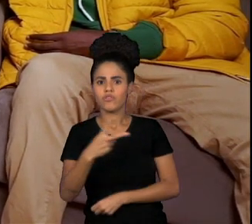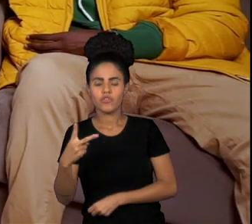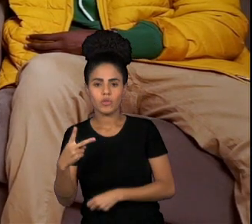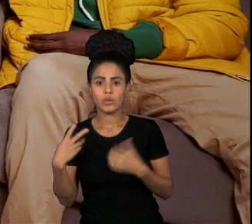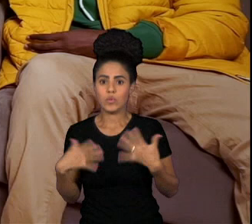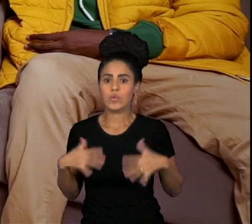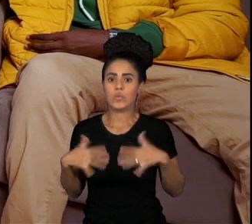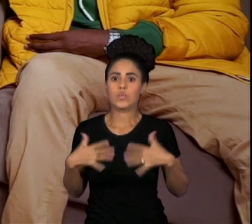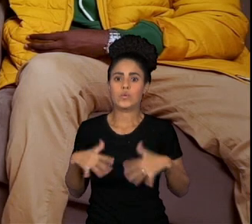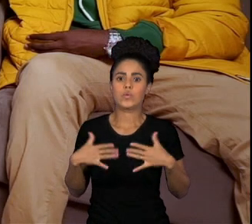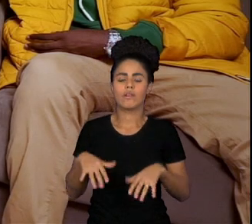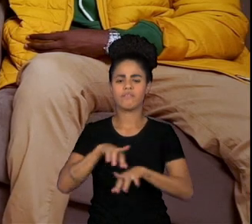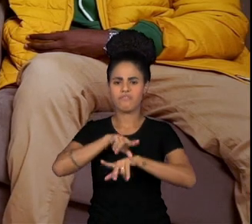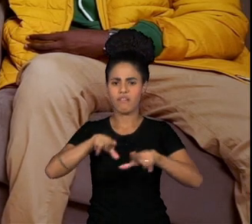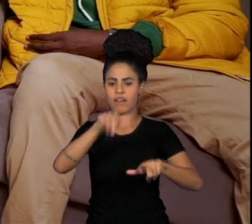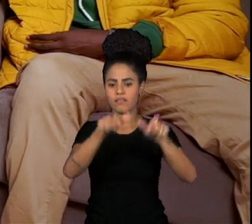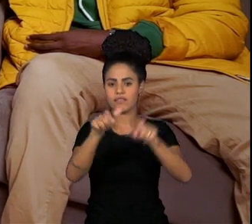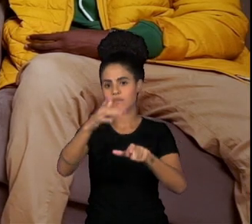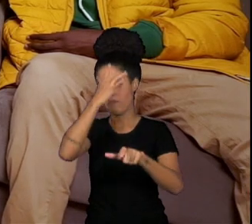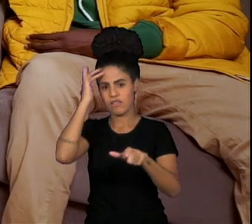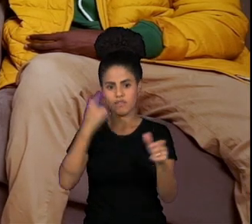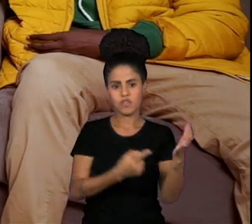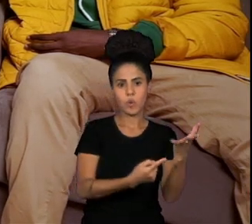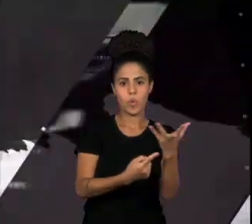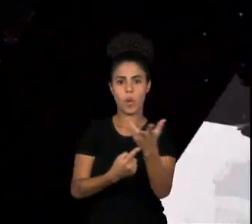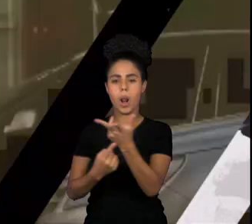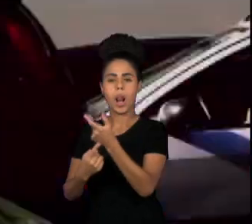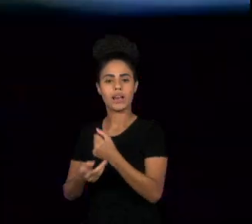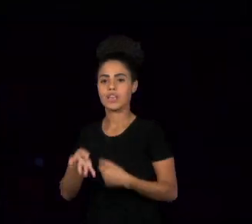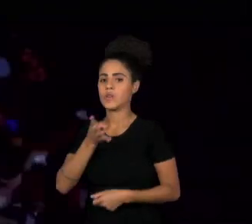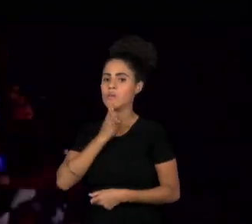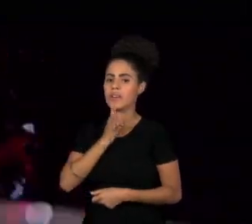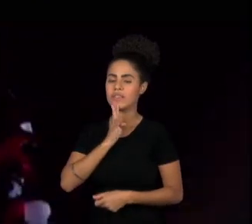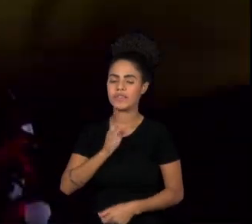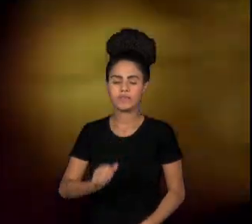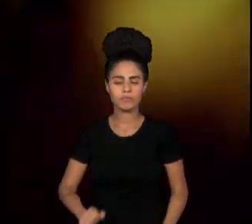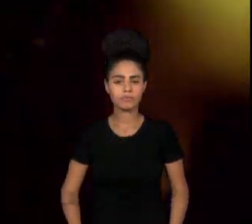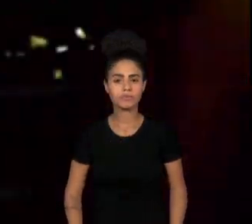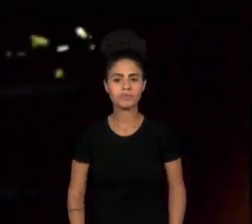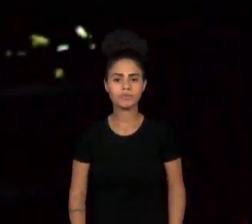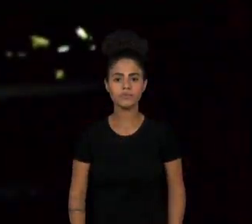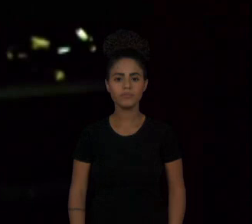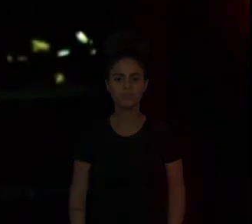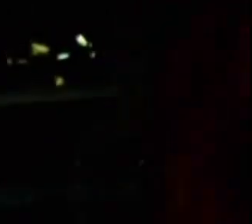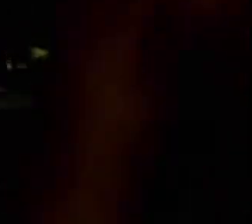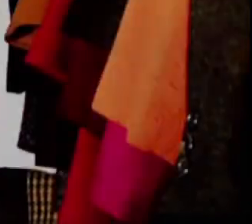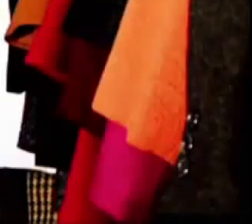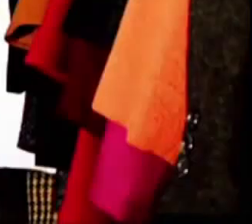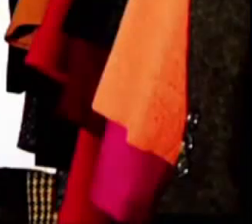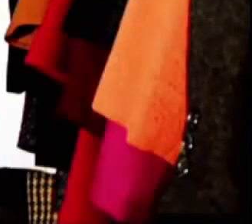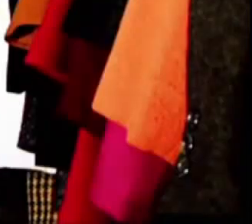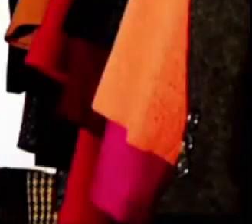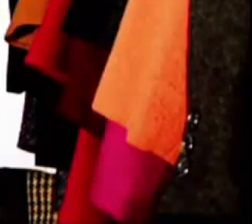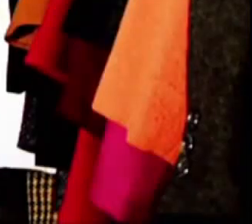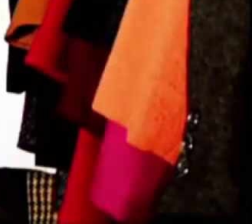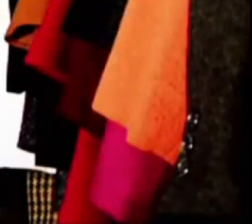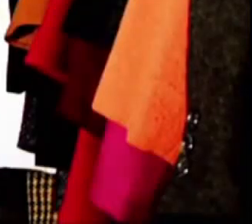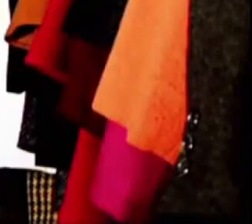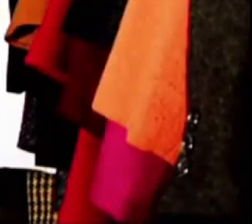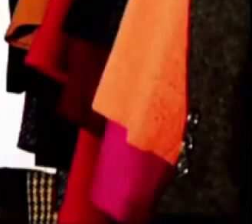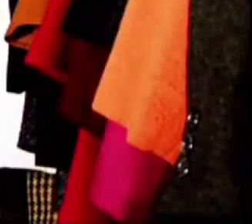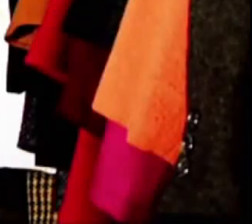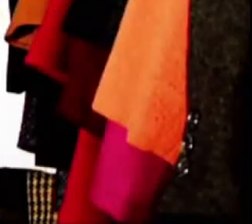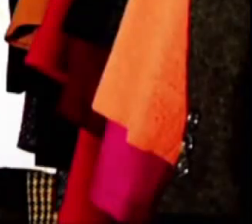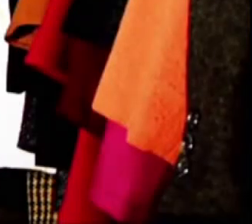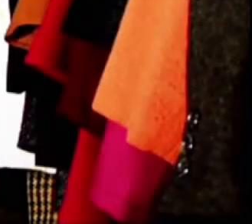tem muito artista, muita gente fomentando moda em alto nível. Na pegada africana, nada discreto. Muito estilo, pouco